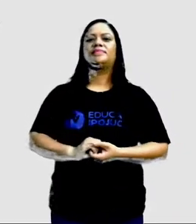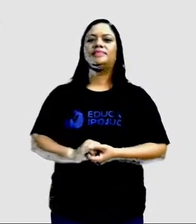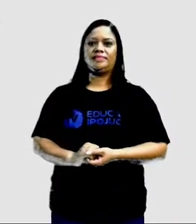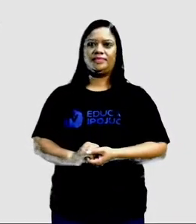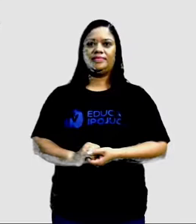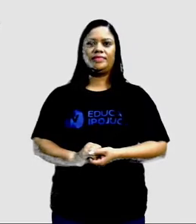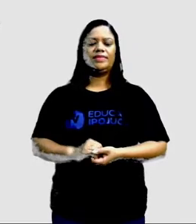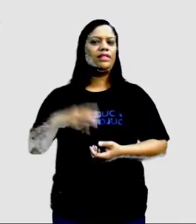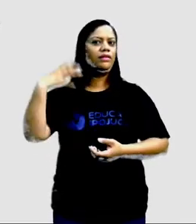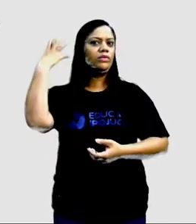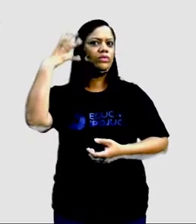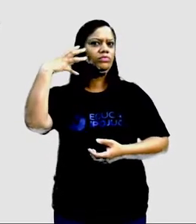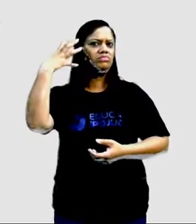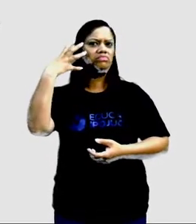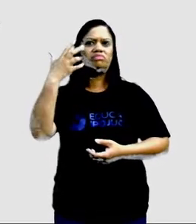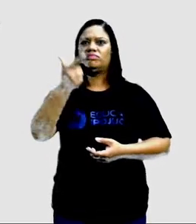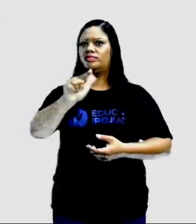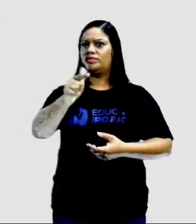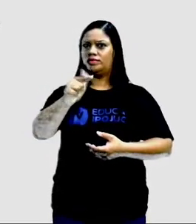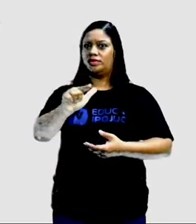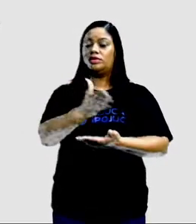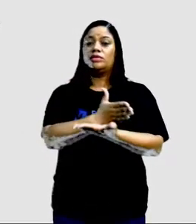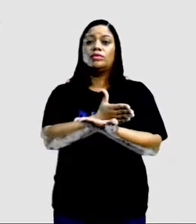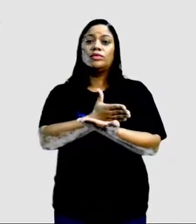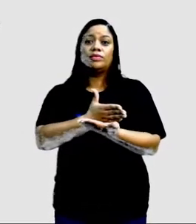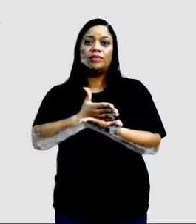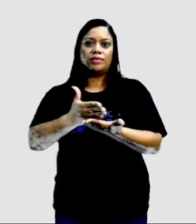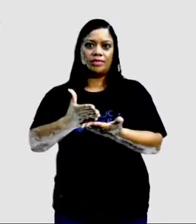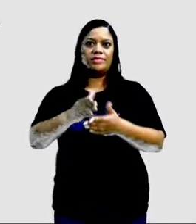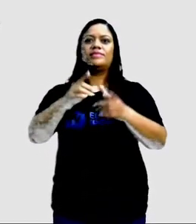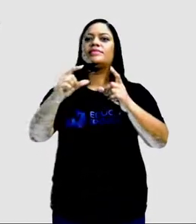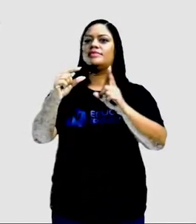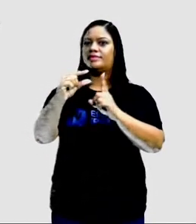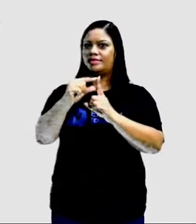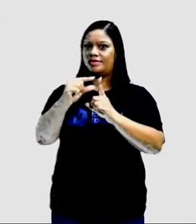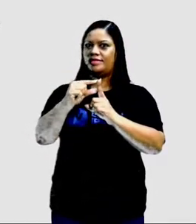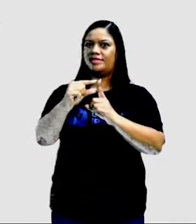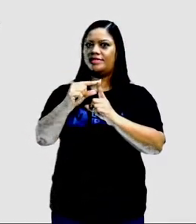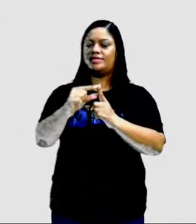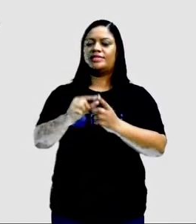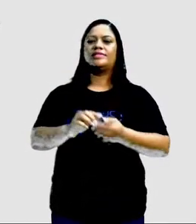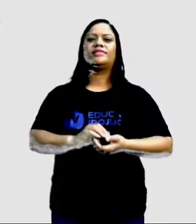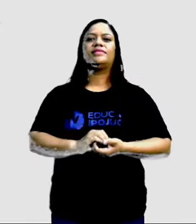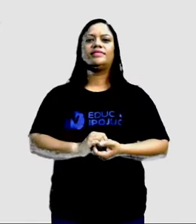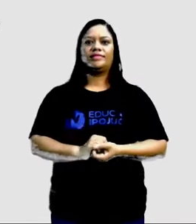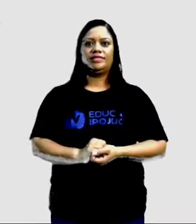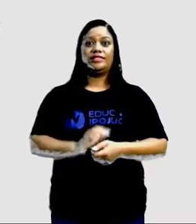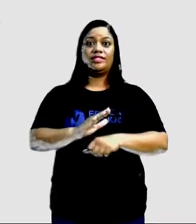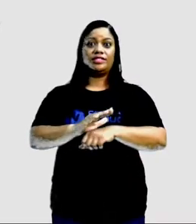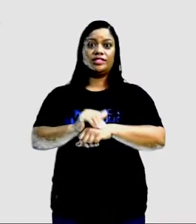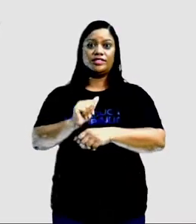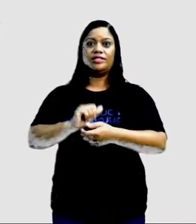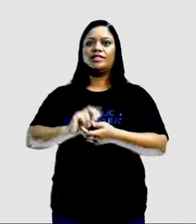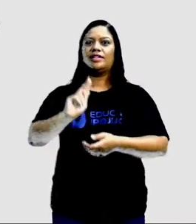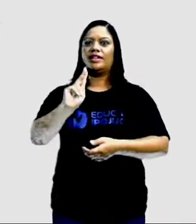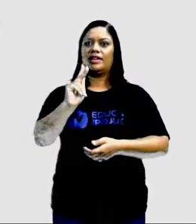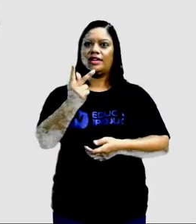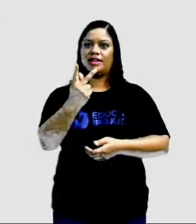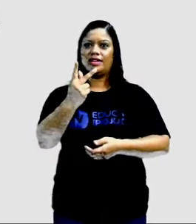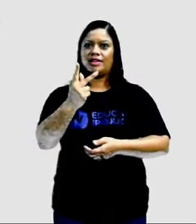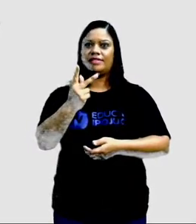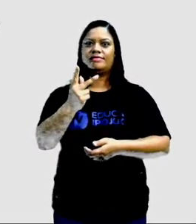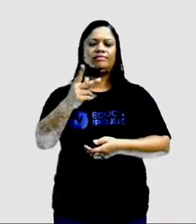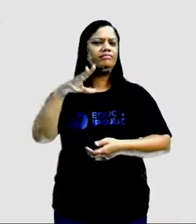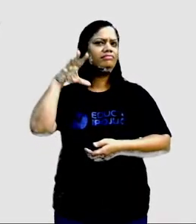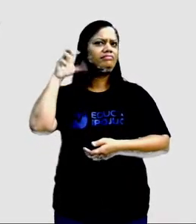não emite som quando está no início das palavras, pois por isso o chamamos de H mudo. Não